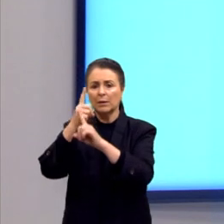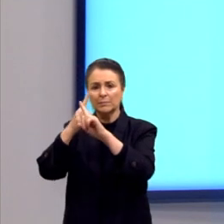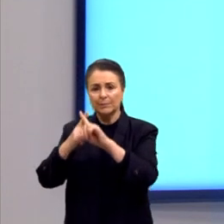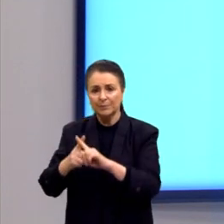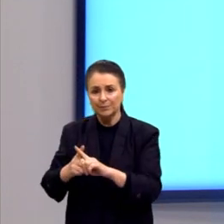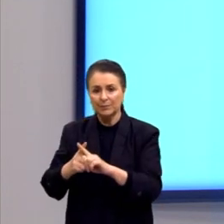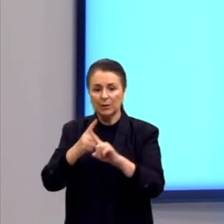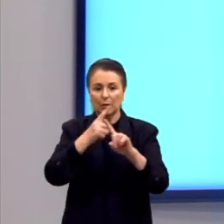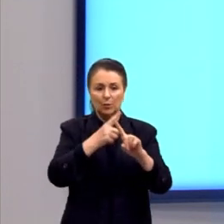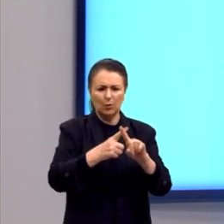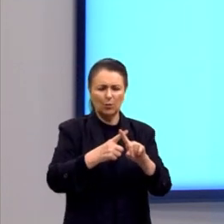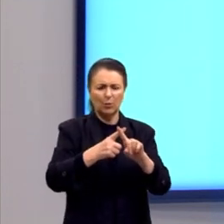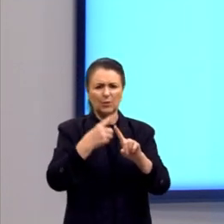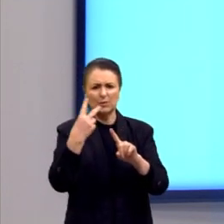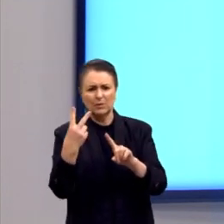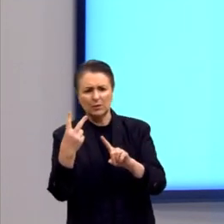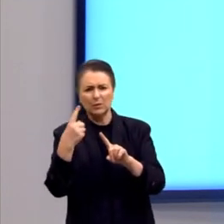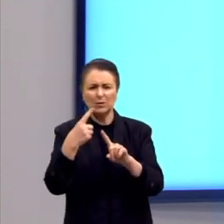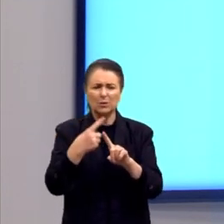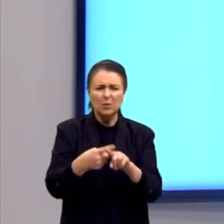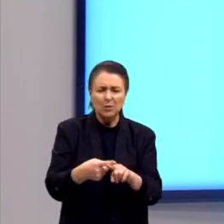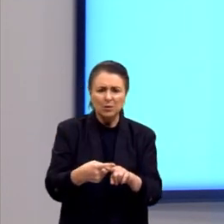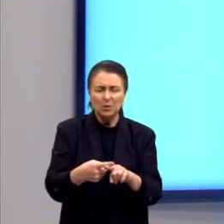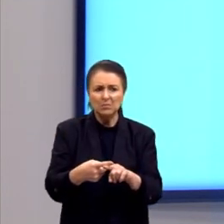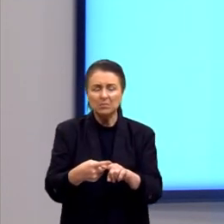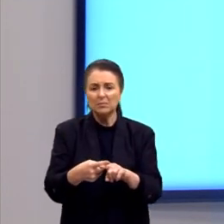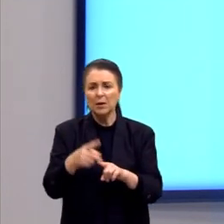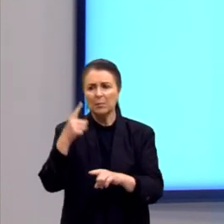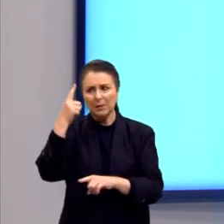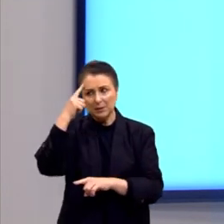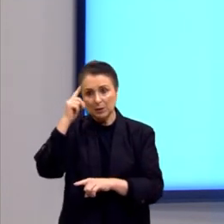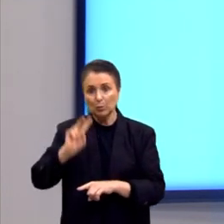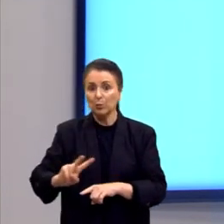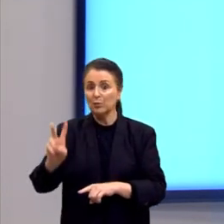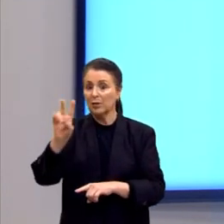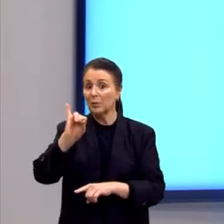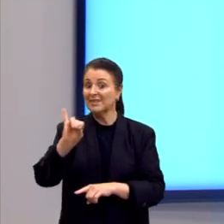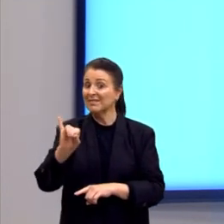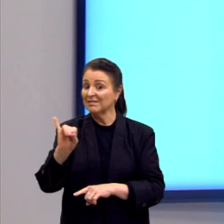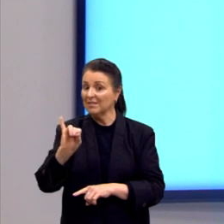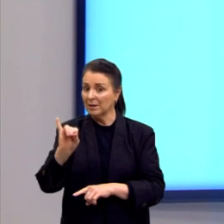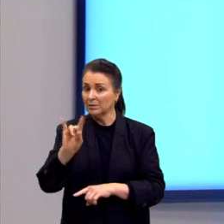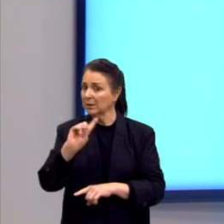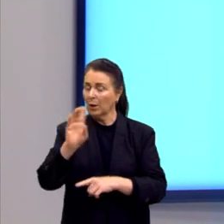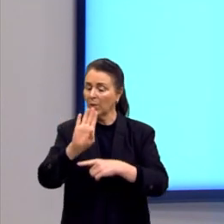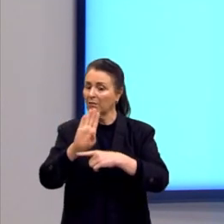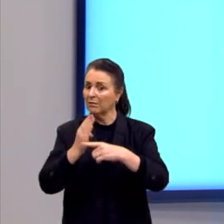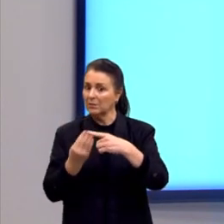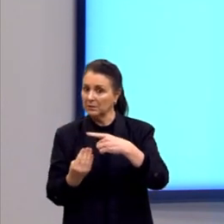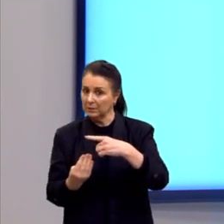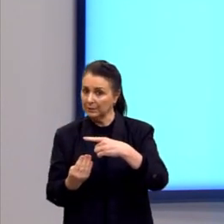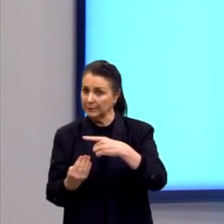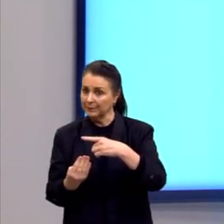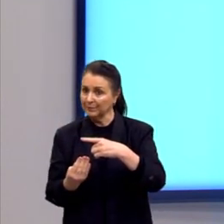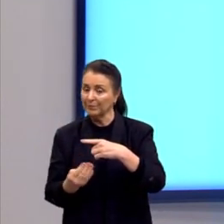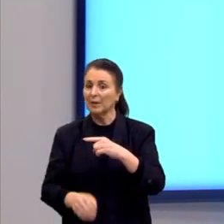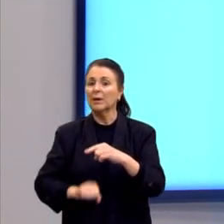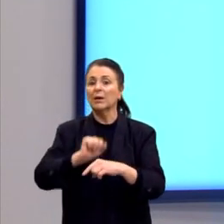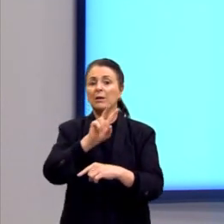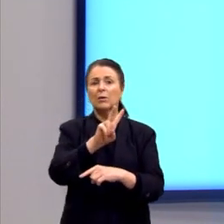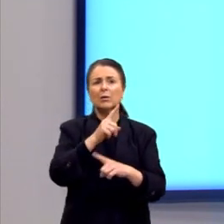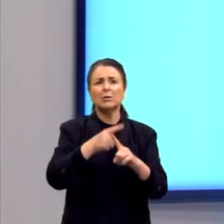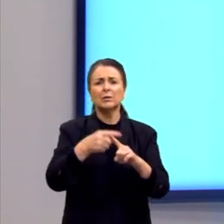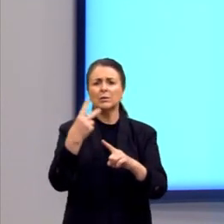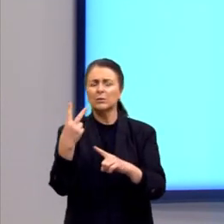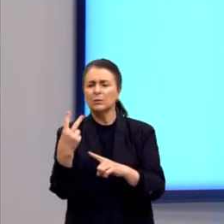eu posso multiplicar 2 vezes 2 pensando só nos valores inteiros na não pensando infração né mas 2